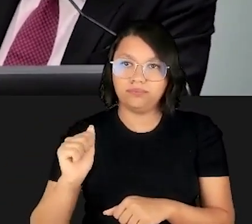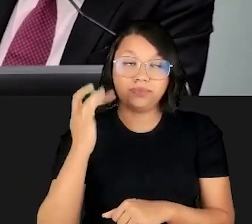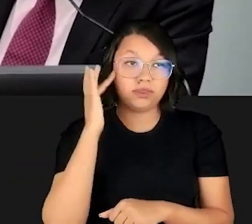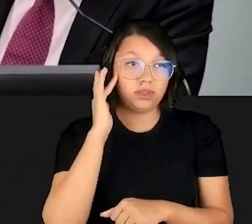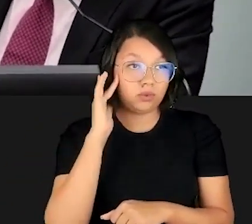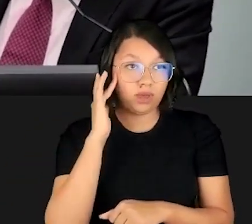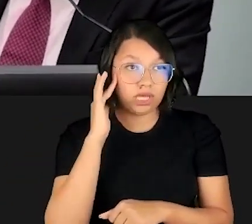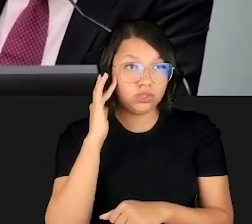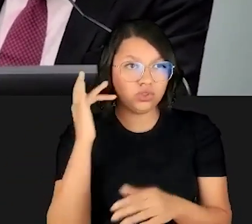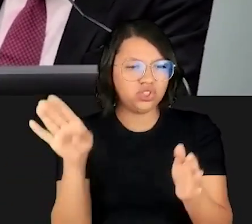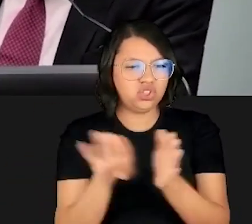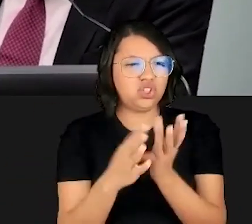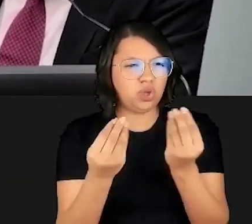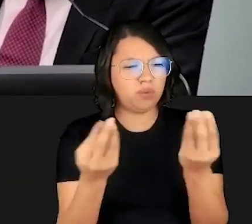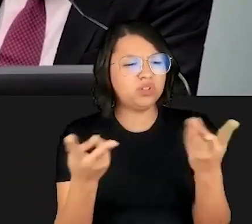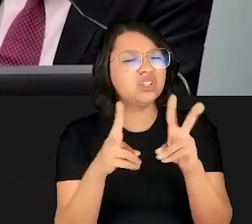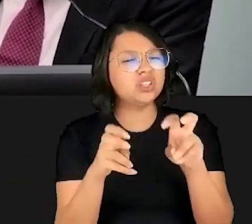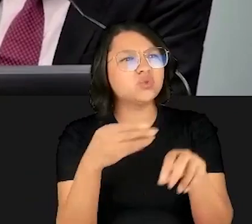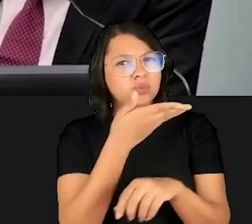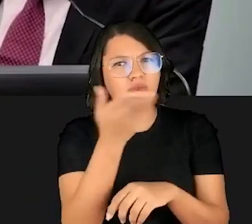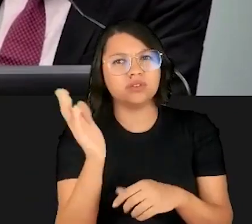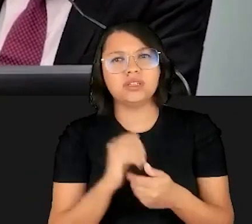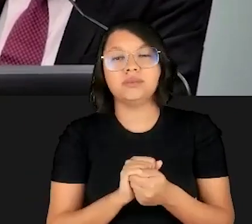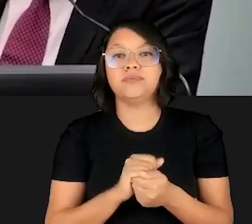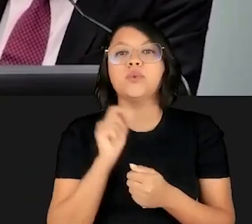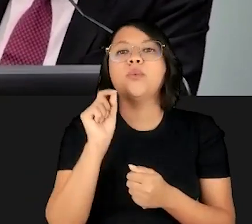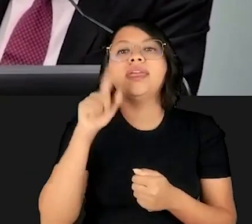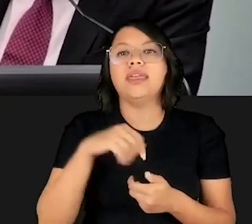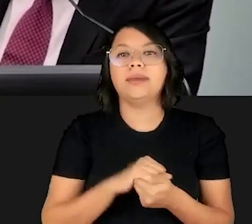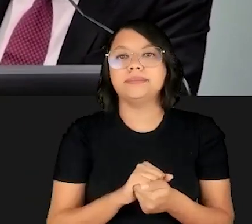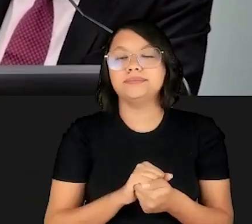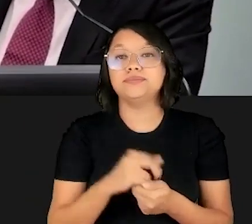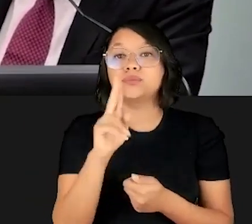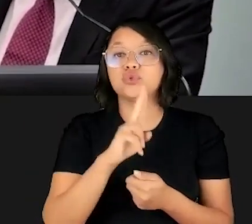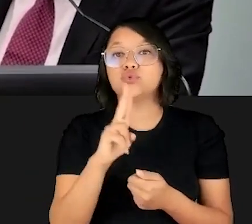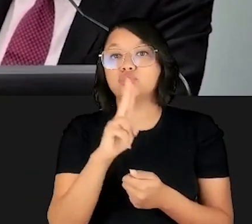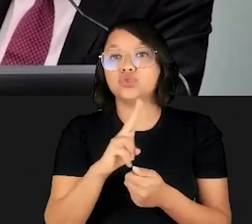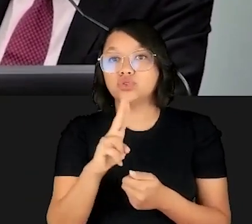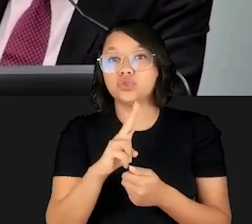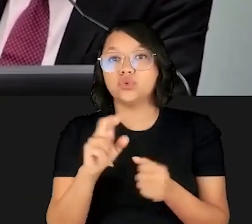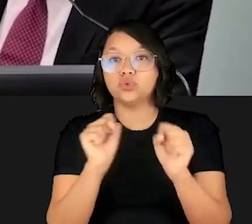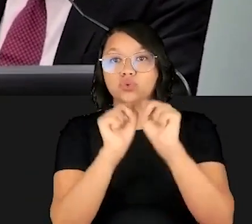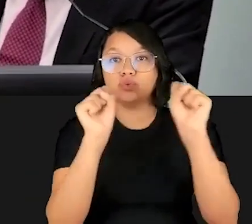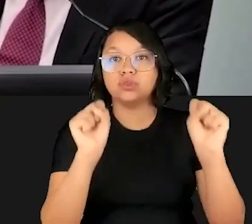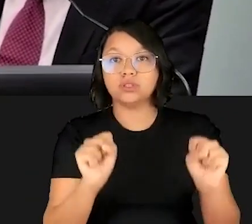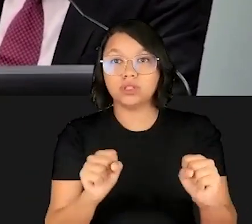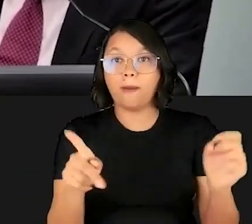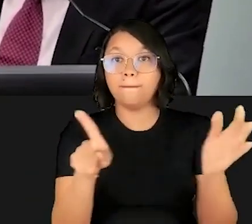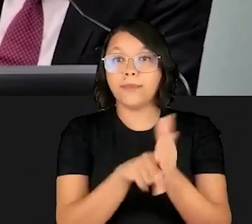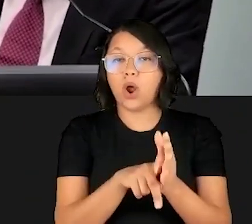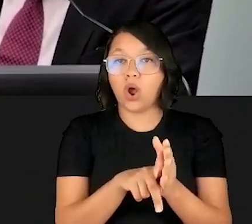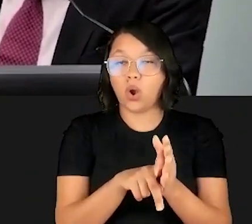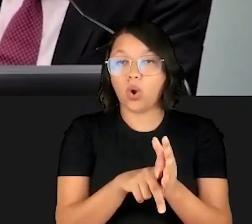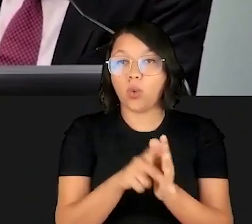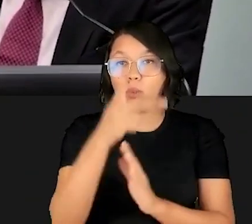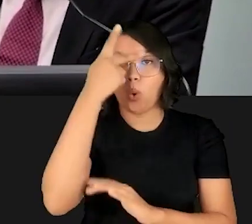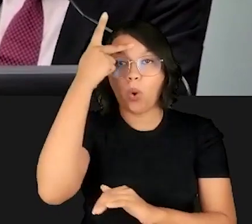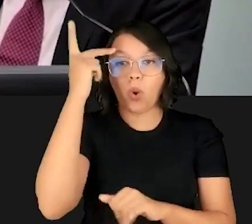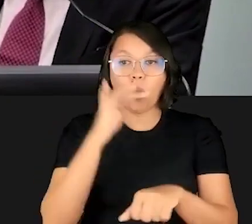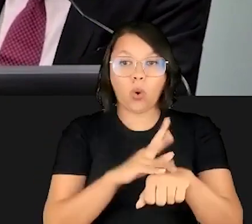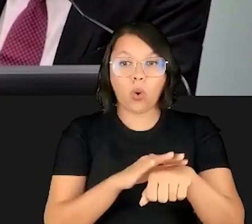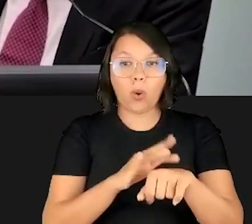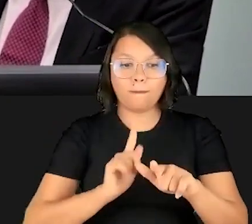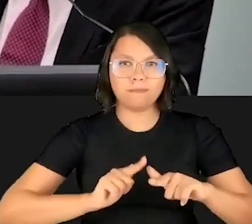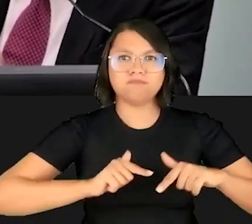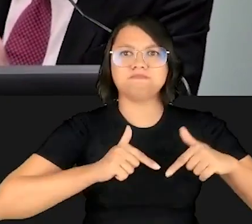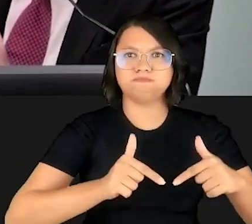nas cortes. O que é a imunoterapia? A imunoterapia é a utilização do sistema imune do próprio paciente para que ele enfrente